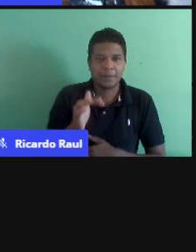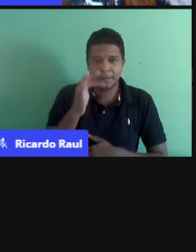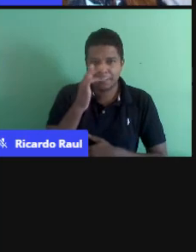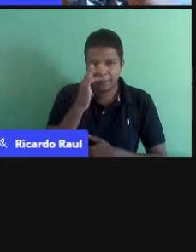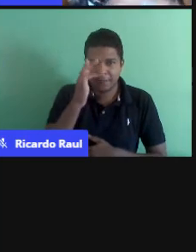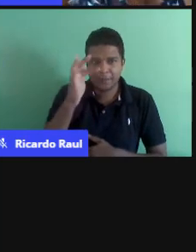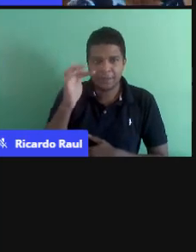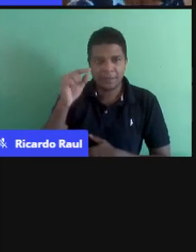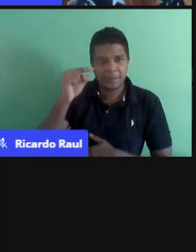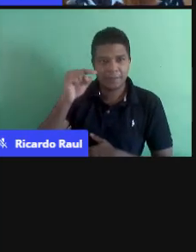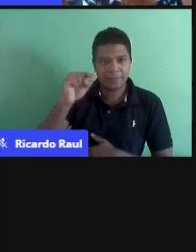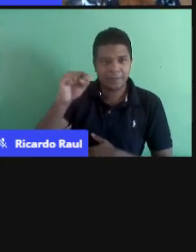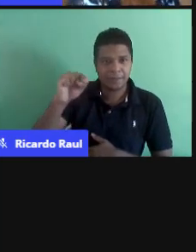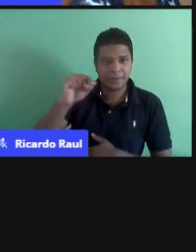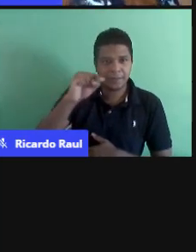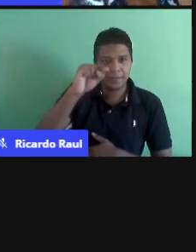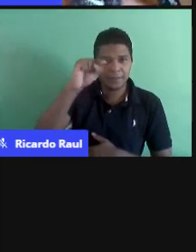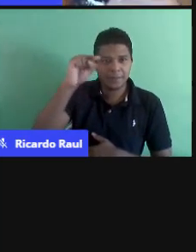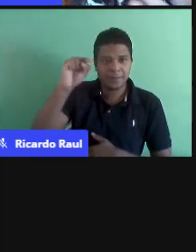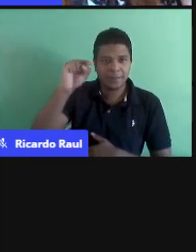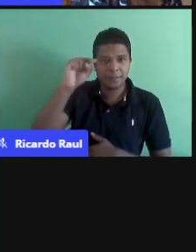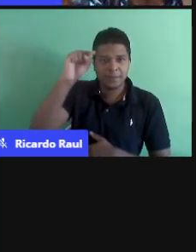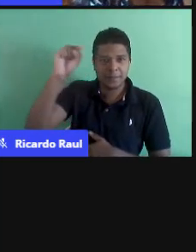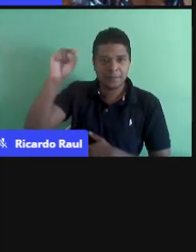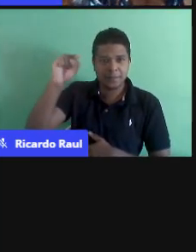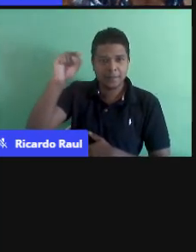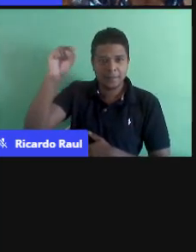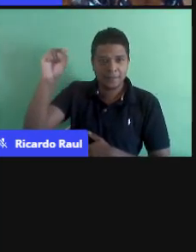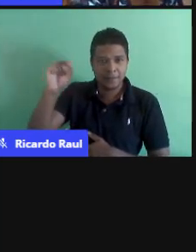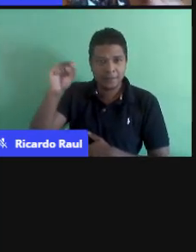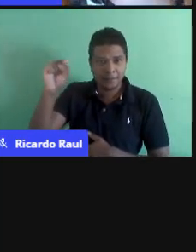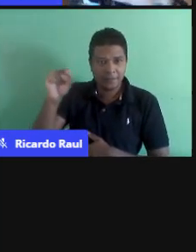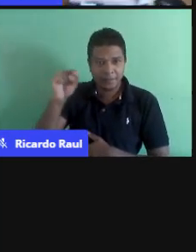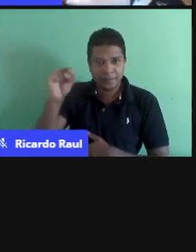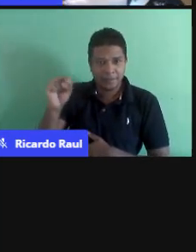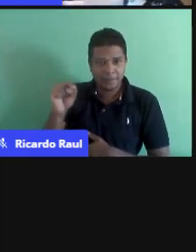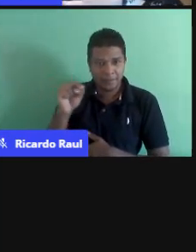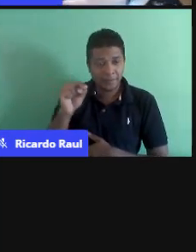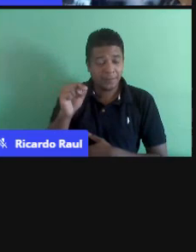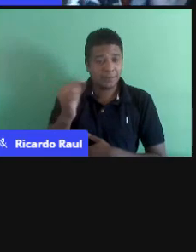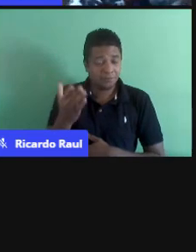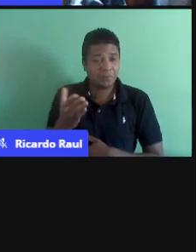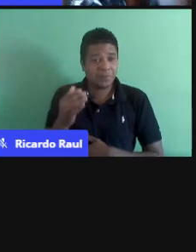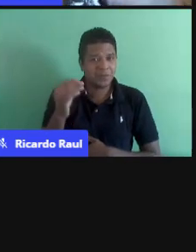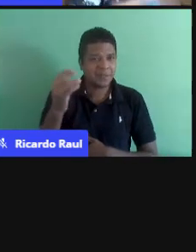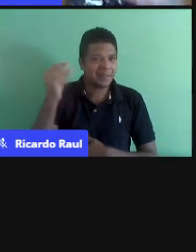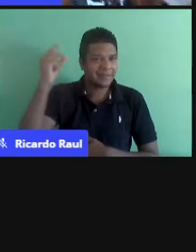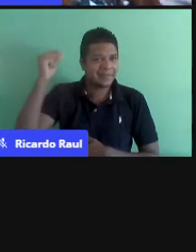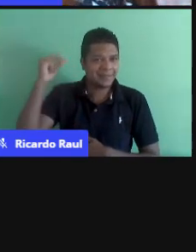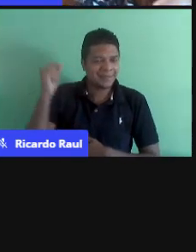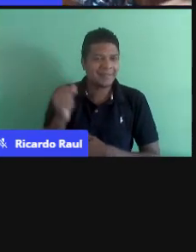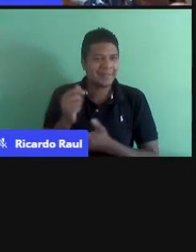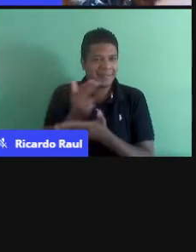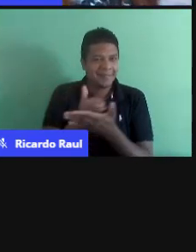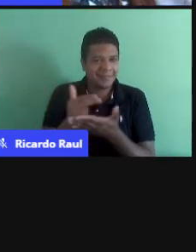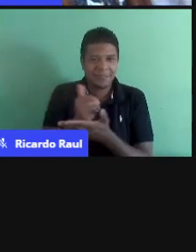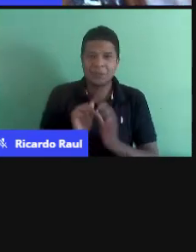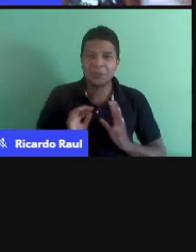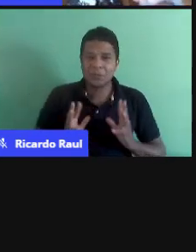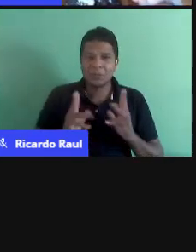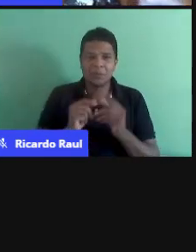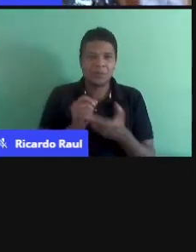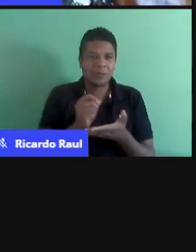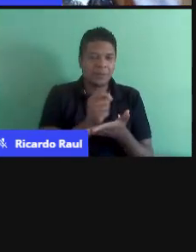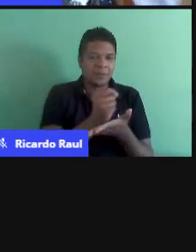pétalas de flores em forma de coração, quem é dessa época? Eu sou dessa época, que todas as minhas flores, as